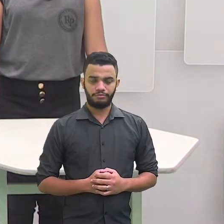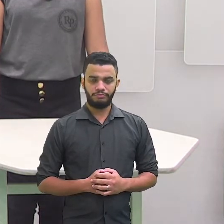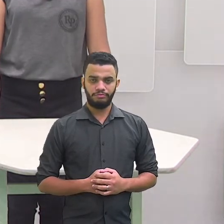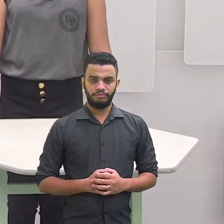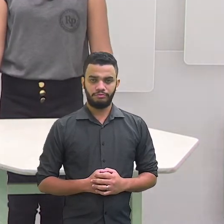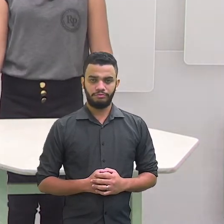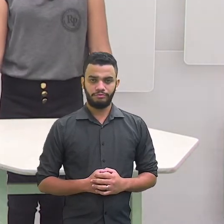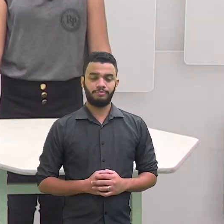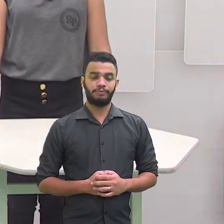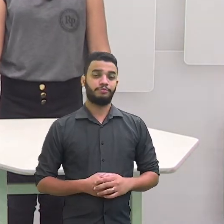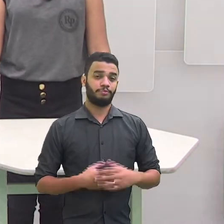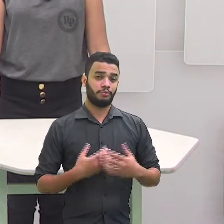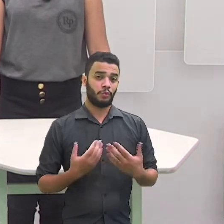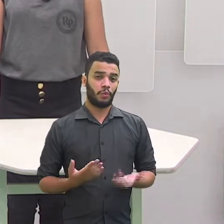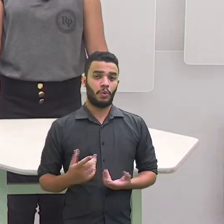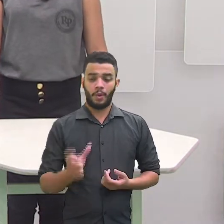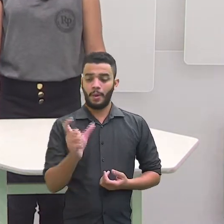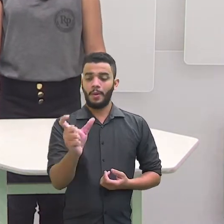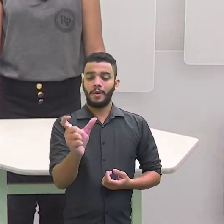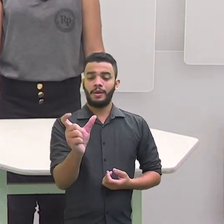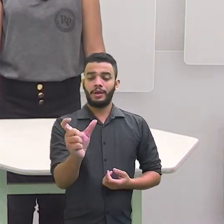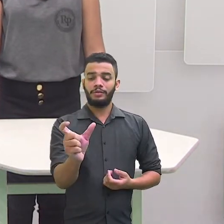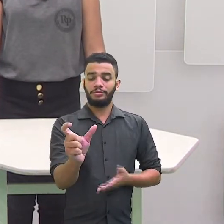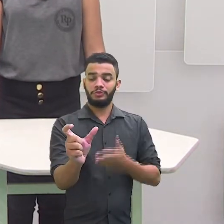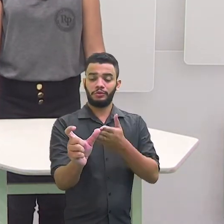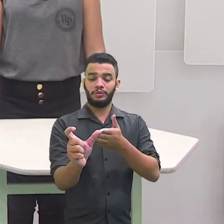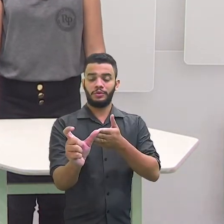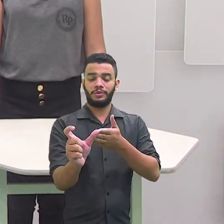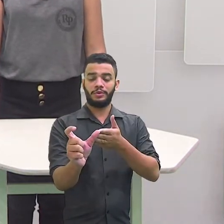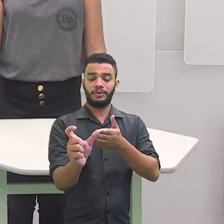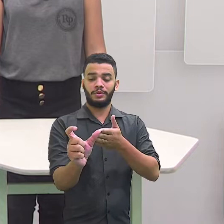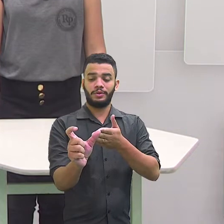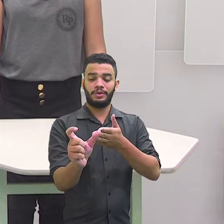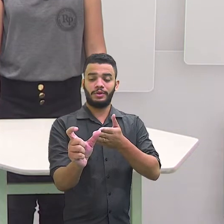Então... A sua palavra está